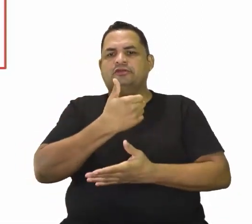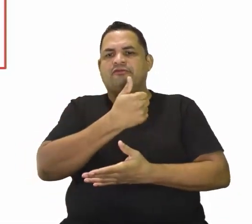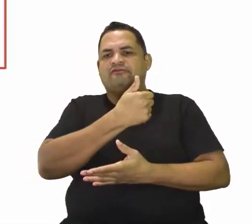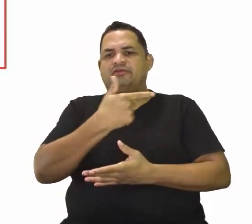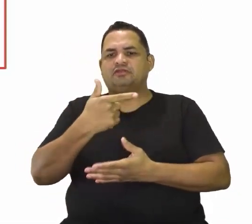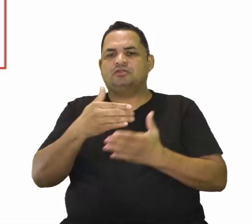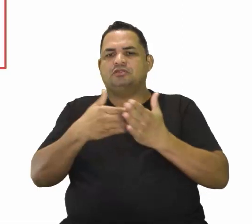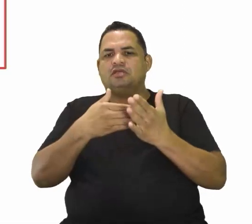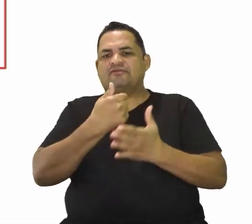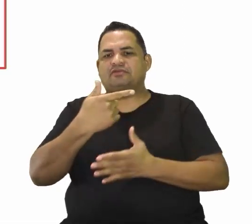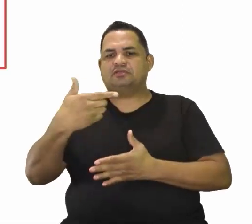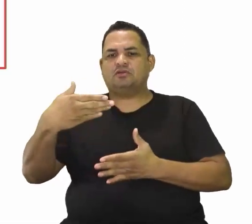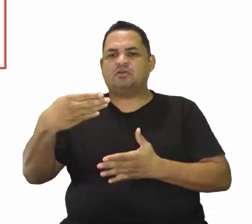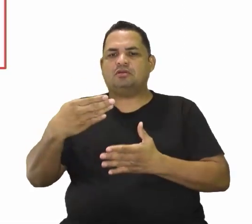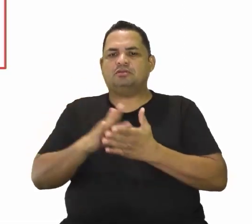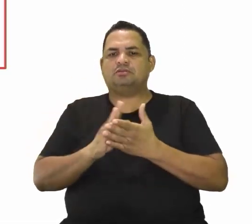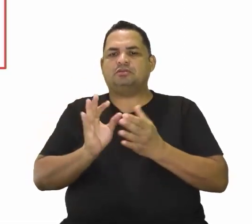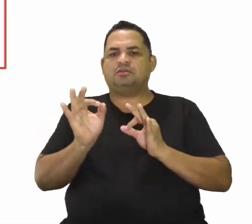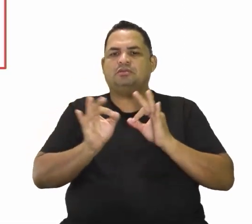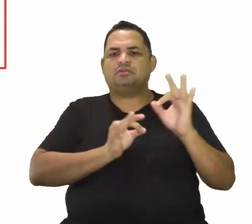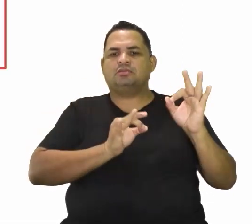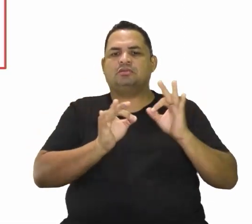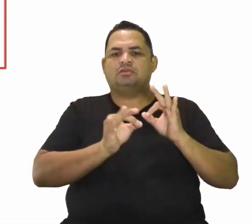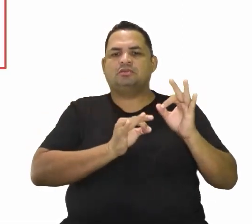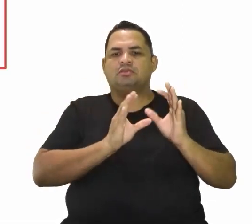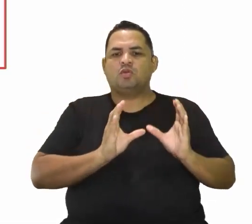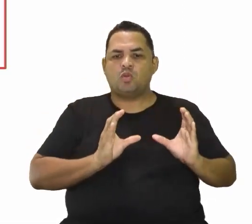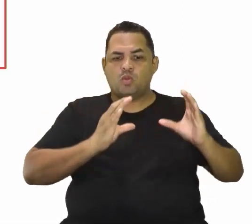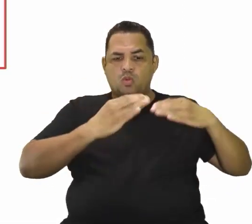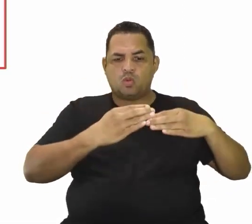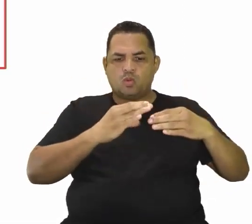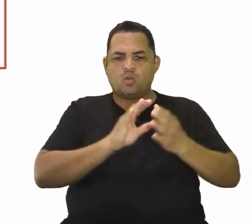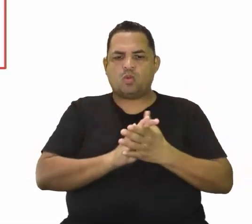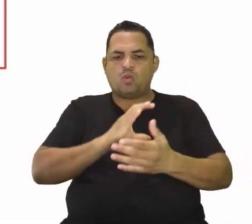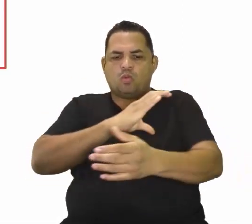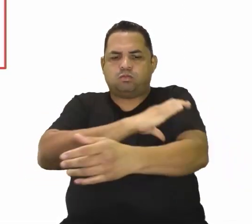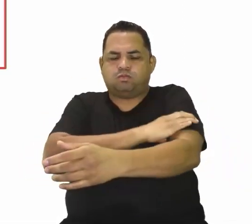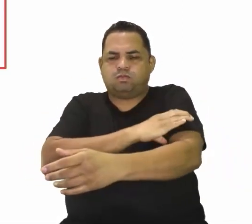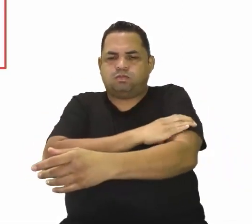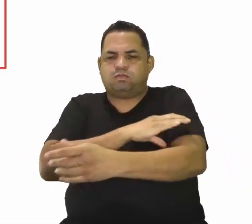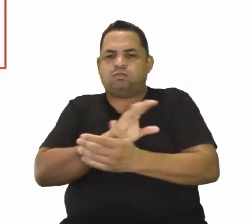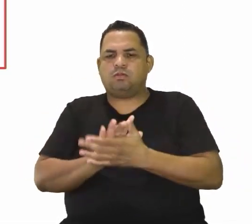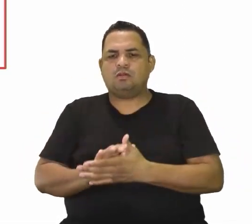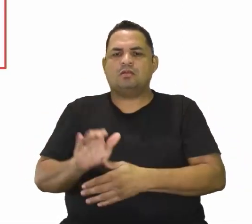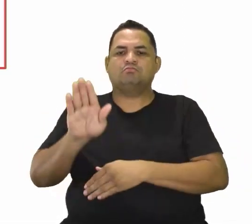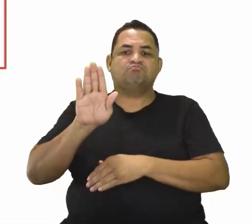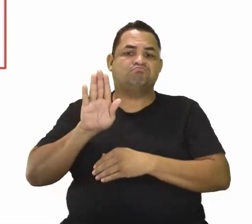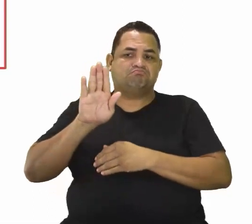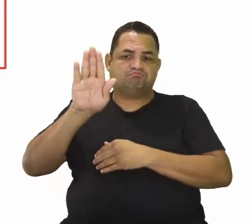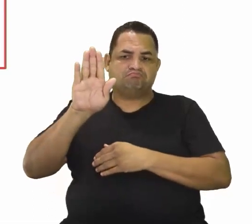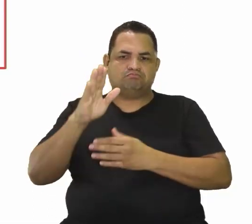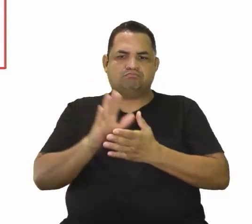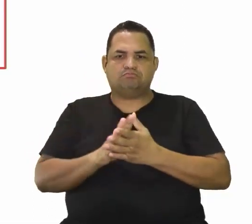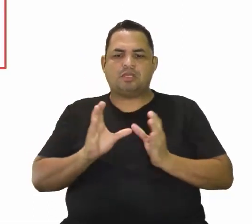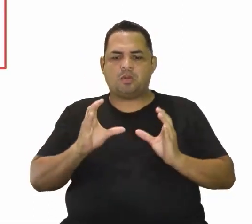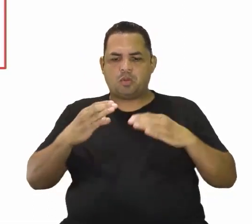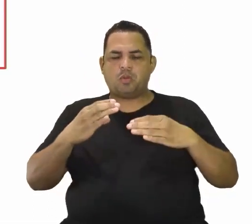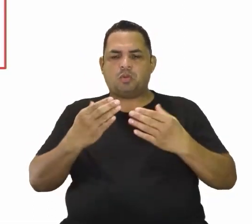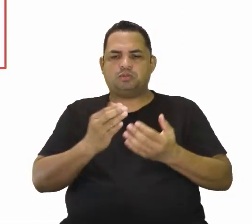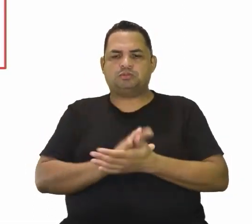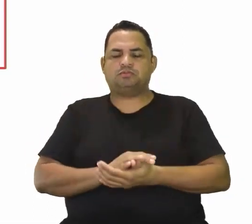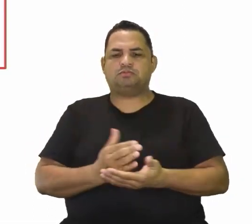24, claro, houve a organização dessas milícias, que, na verdade, não passava de